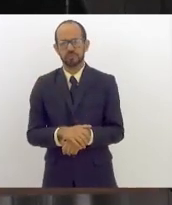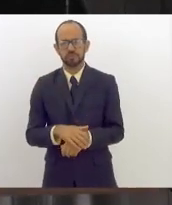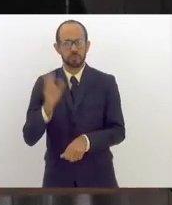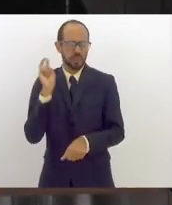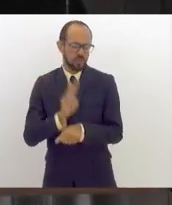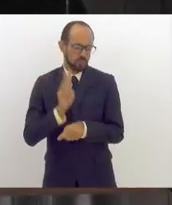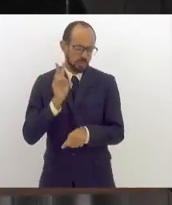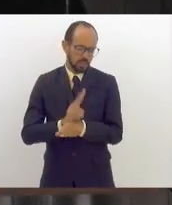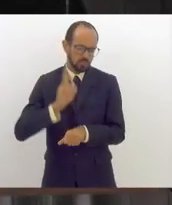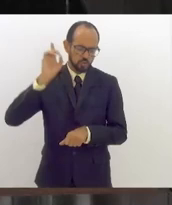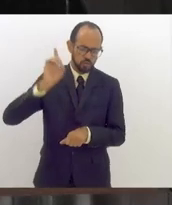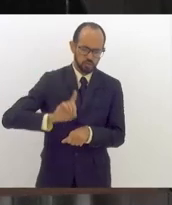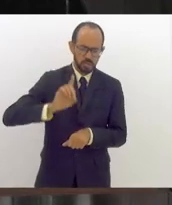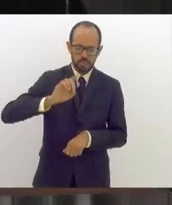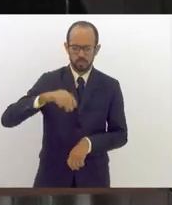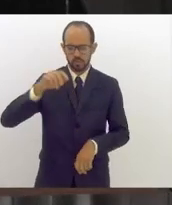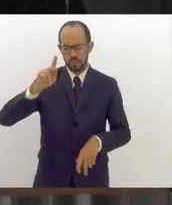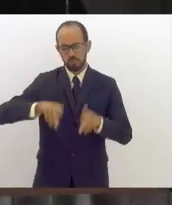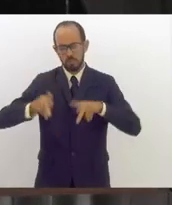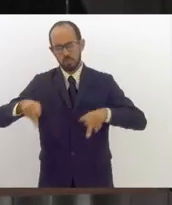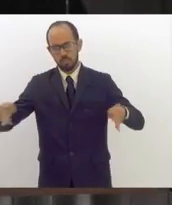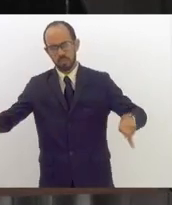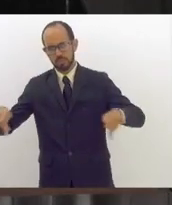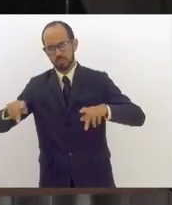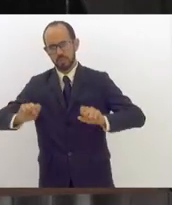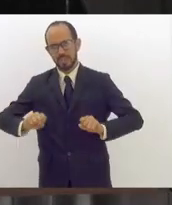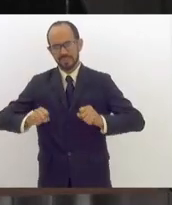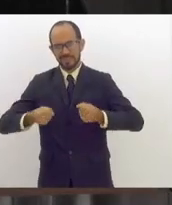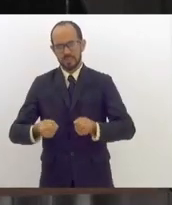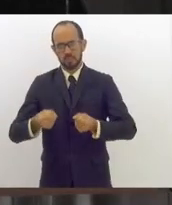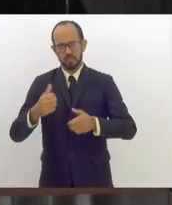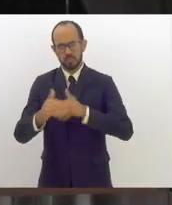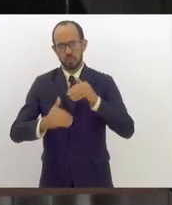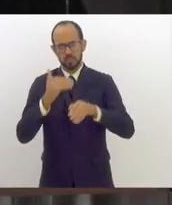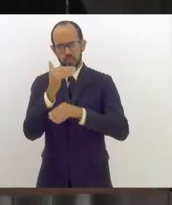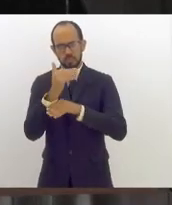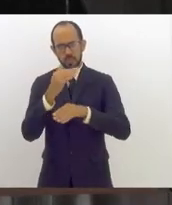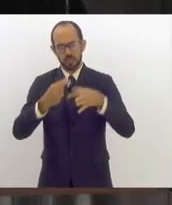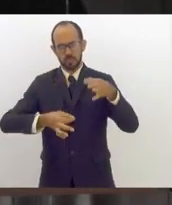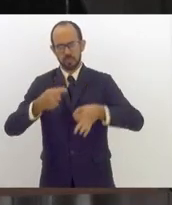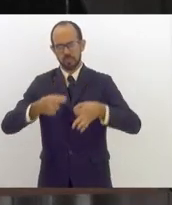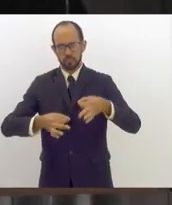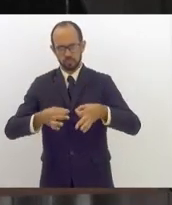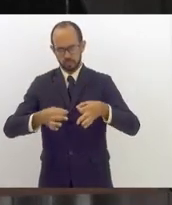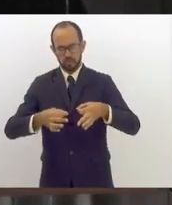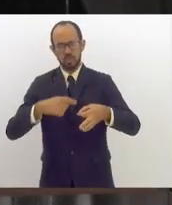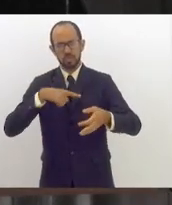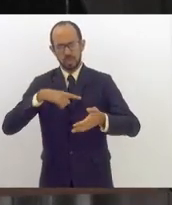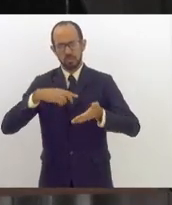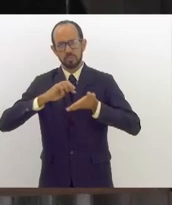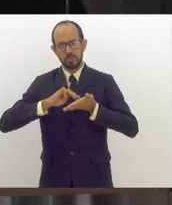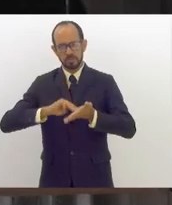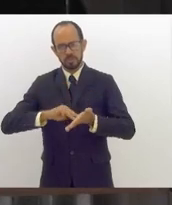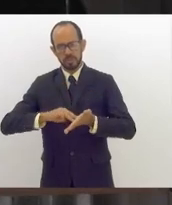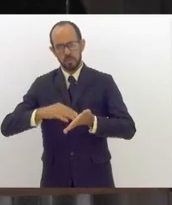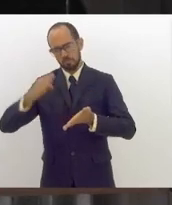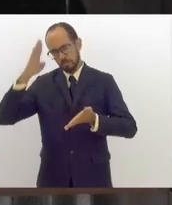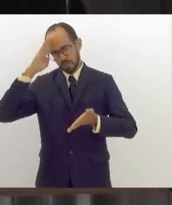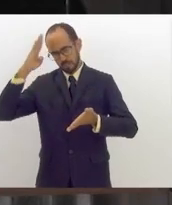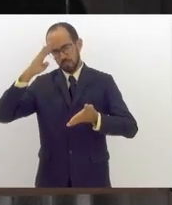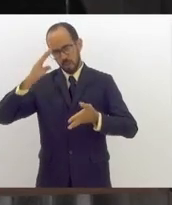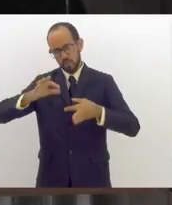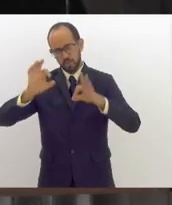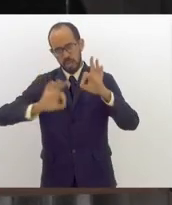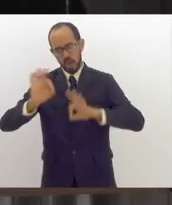os direitos dos cidadãos e de assegurar a manutenção da soberania da Justiça temos a missão primordial de manter a ordem jurídica